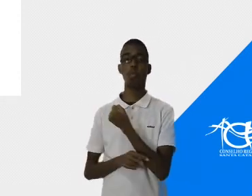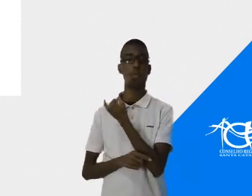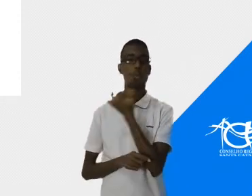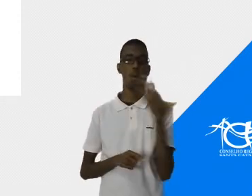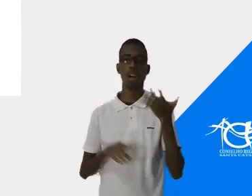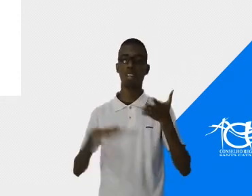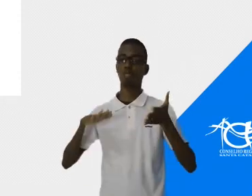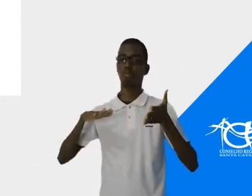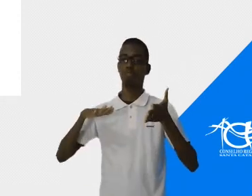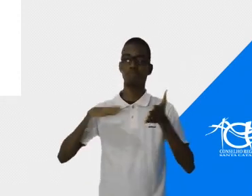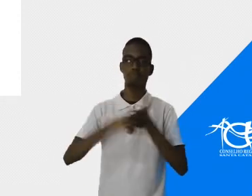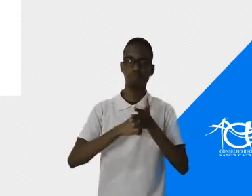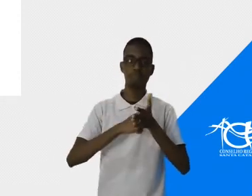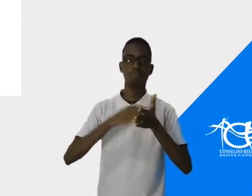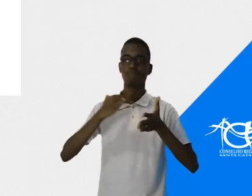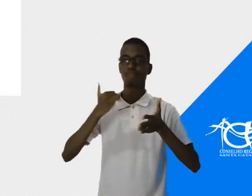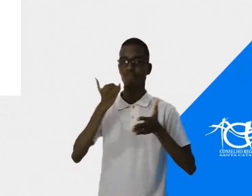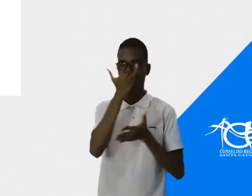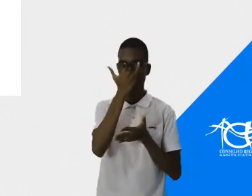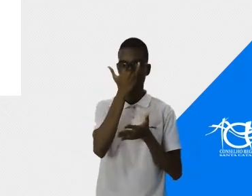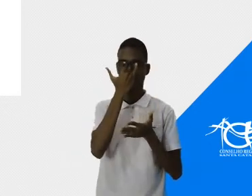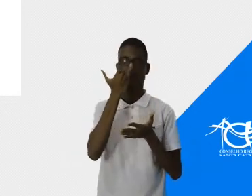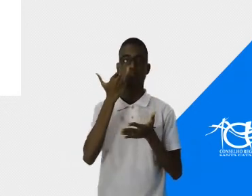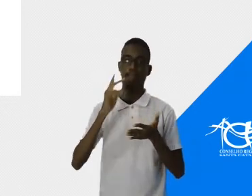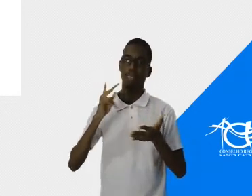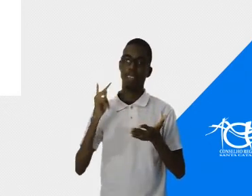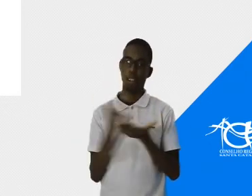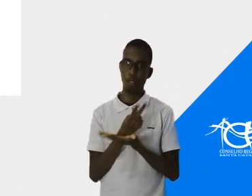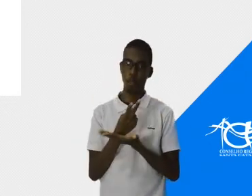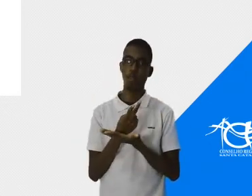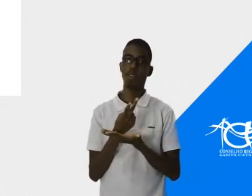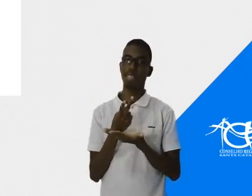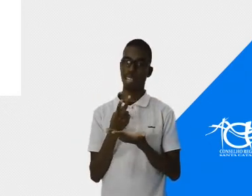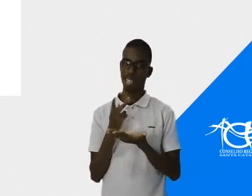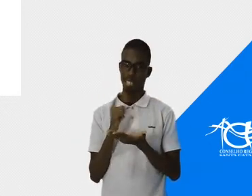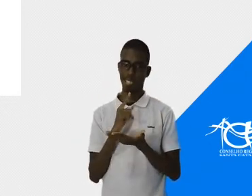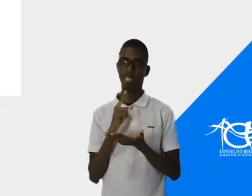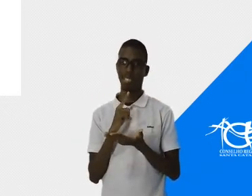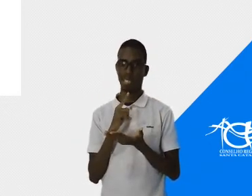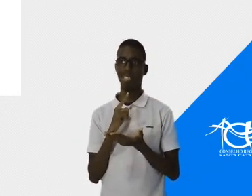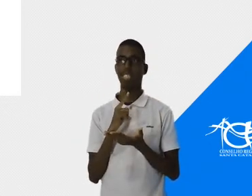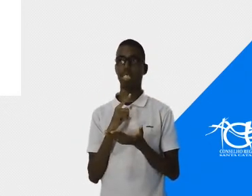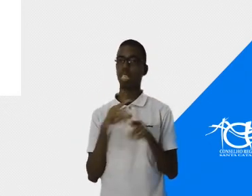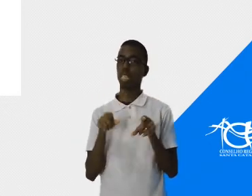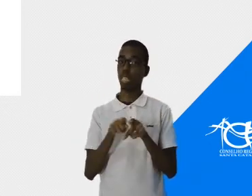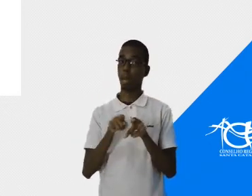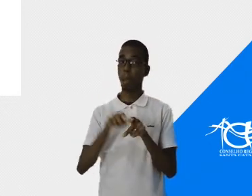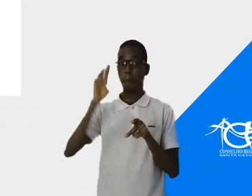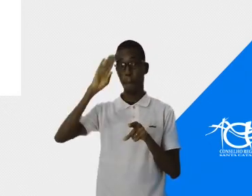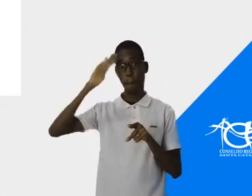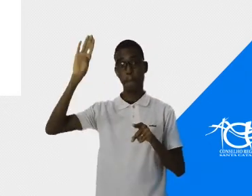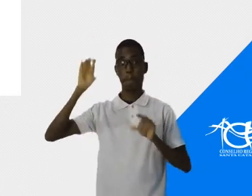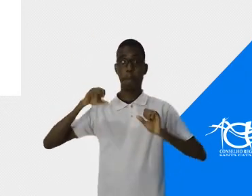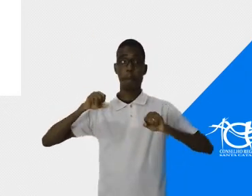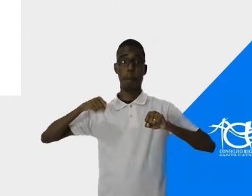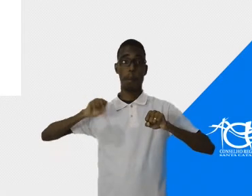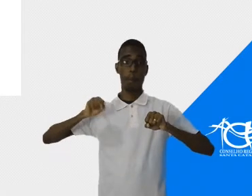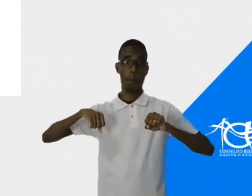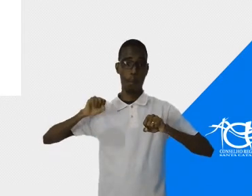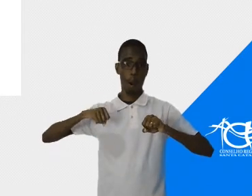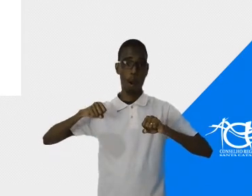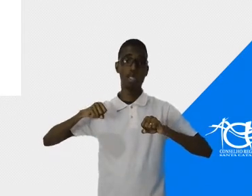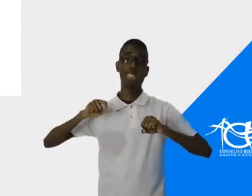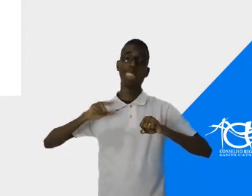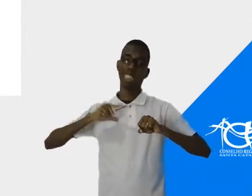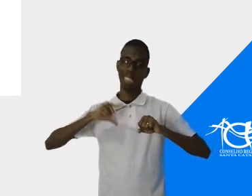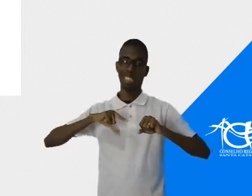produzidos por estas pessoas no sistema transversalmente motociclistas, que tem uma estimativa de risco, uma razão de